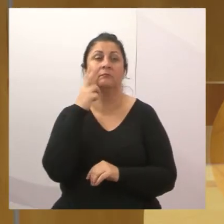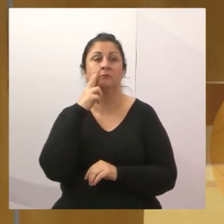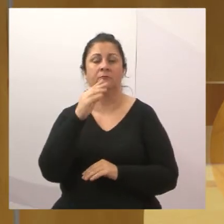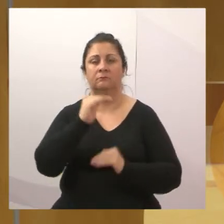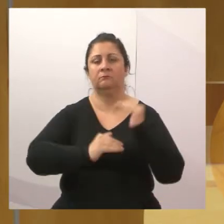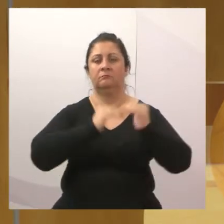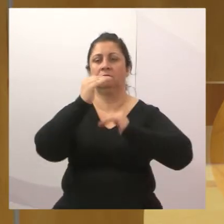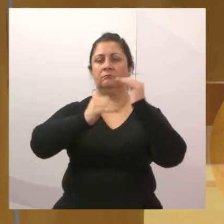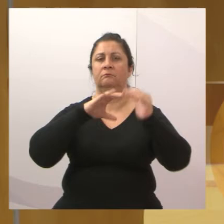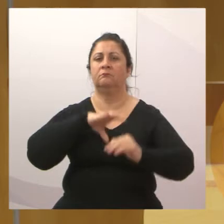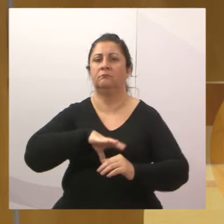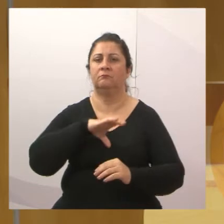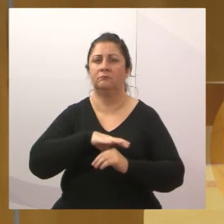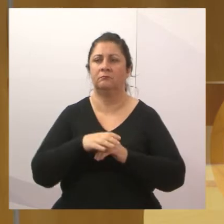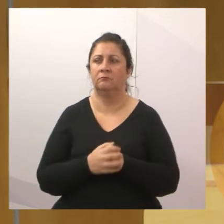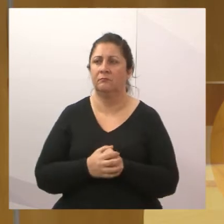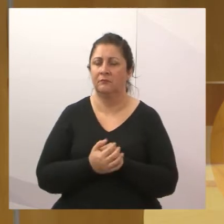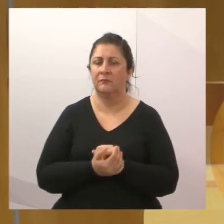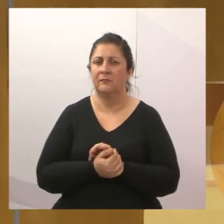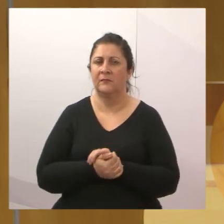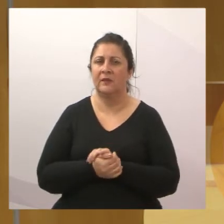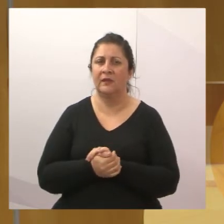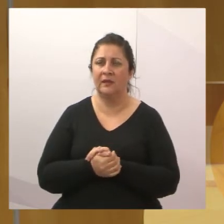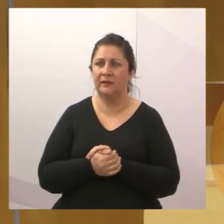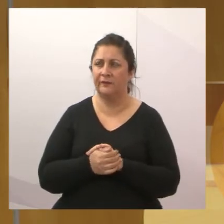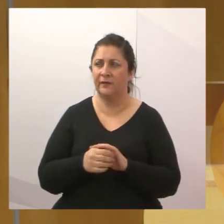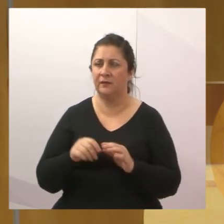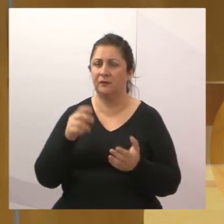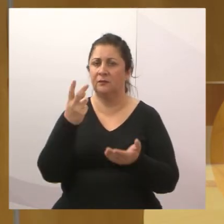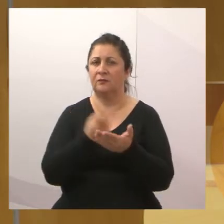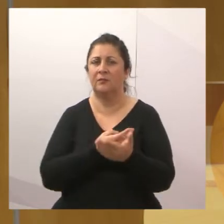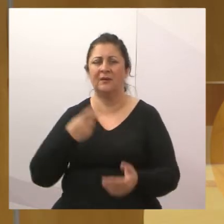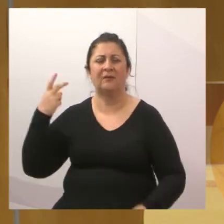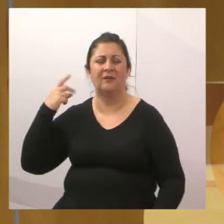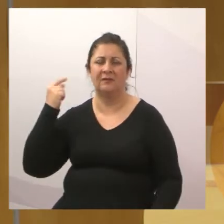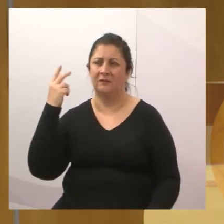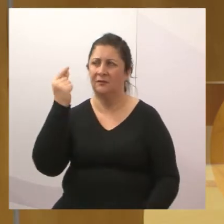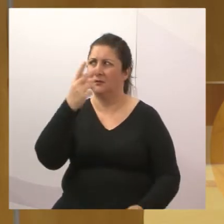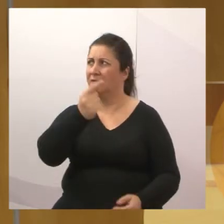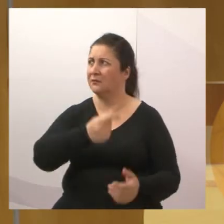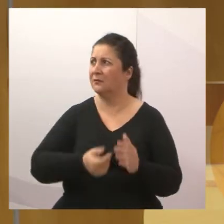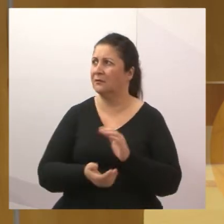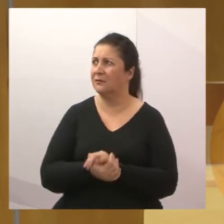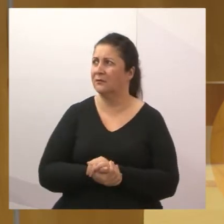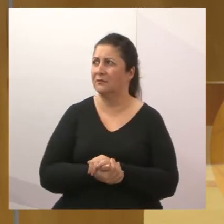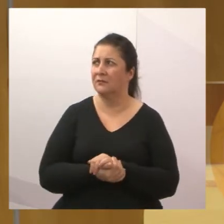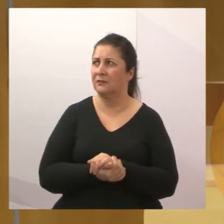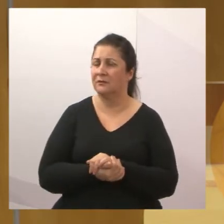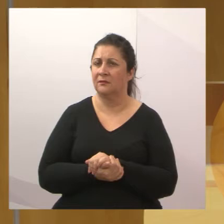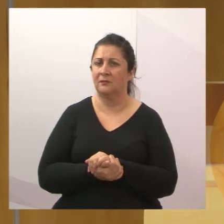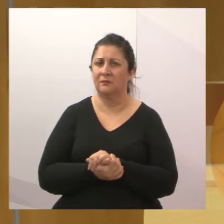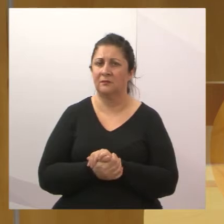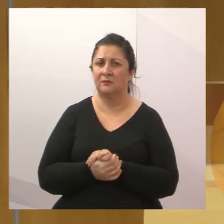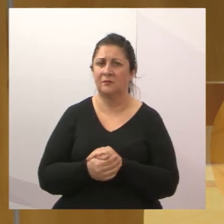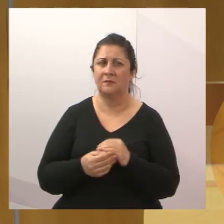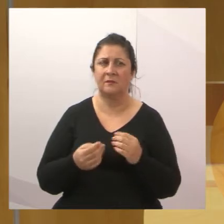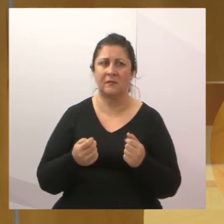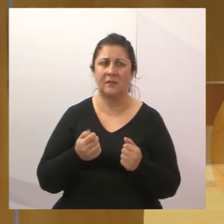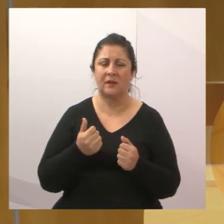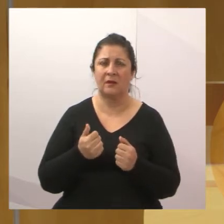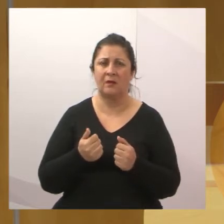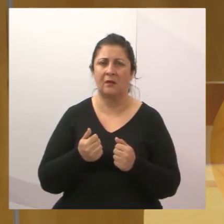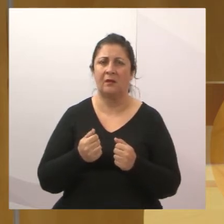nossa cidade. Mas é uma falha que vem de muitos anos. É uma falha que vem de muitos anos. Então, enquanto a gente